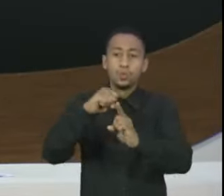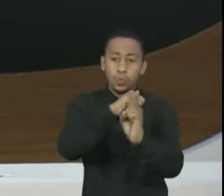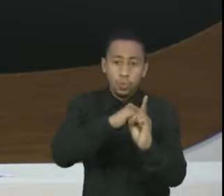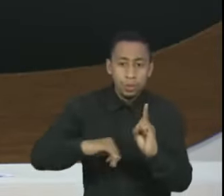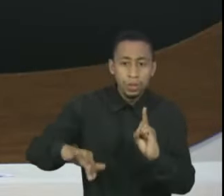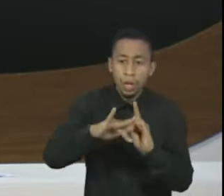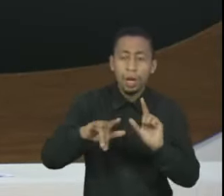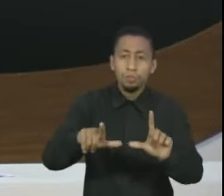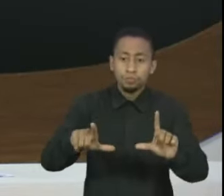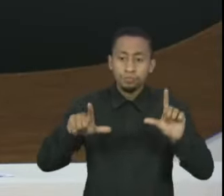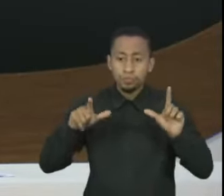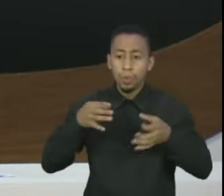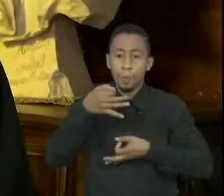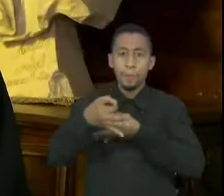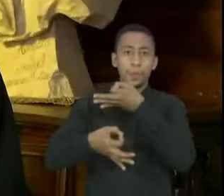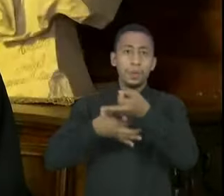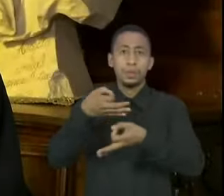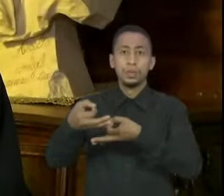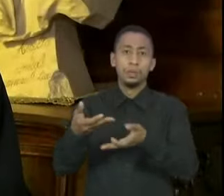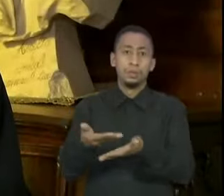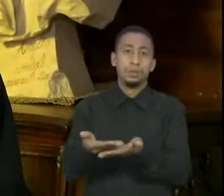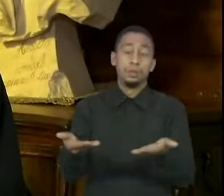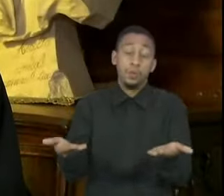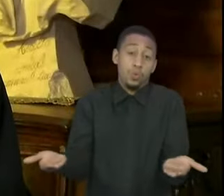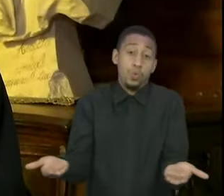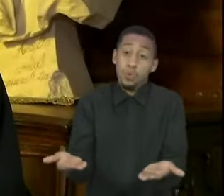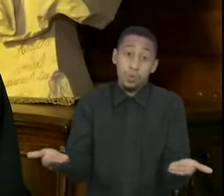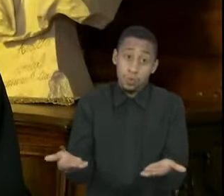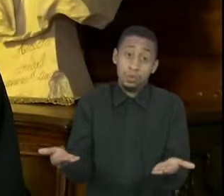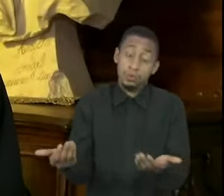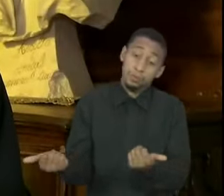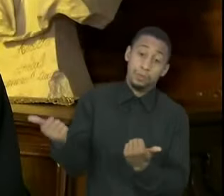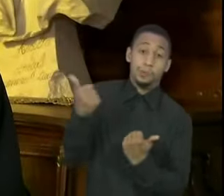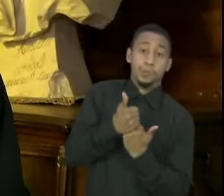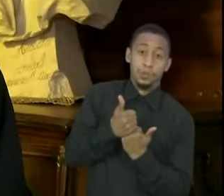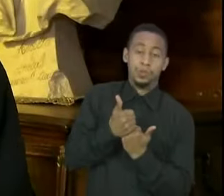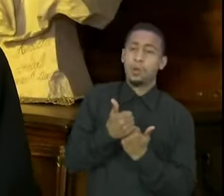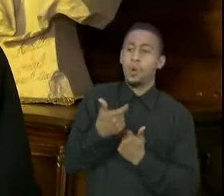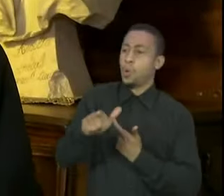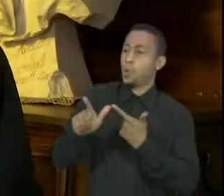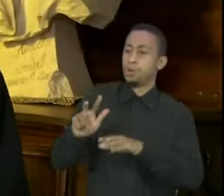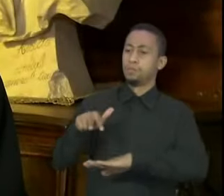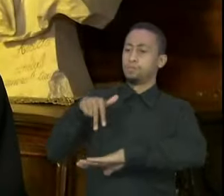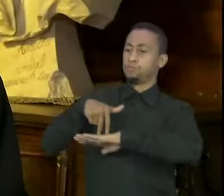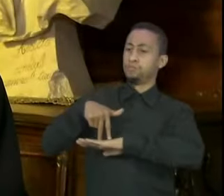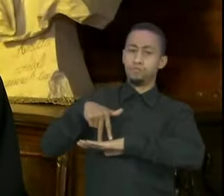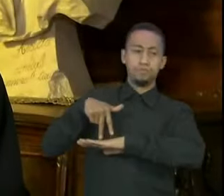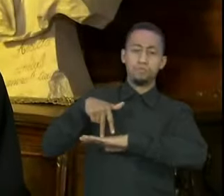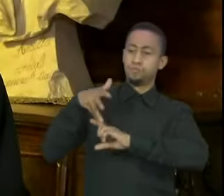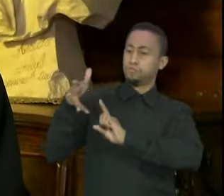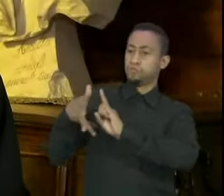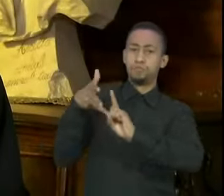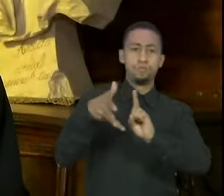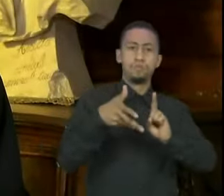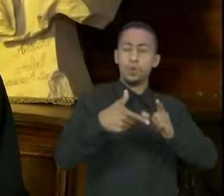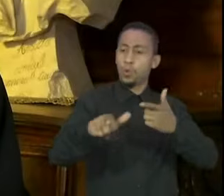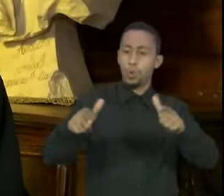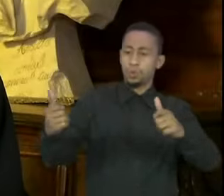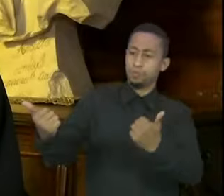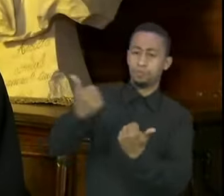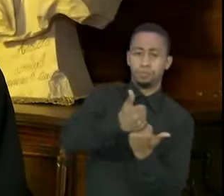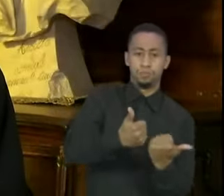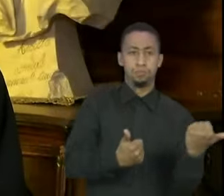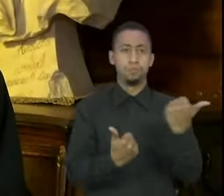pública na opinião pública que hoje ela é substituída por outras vozes e isso de certa forma eu